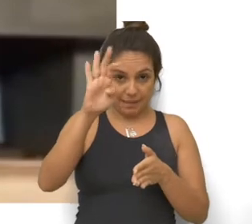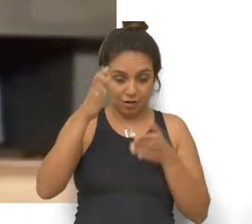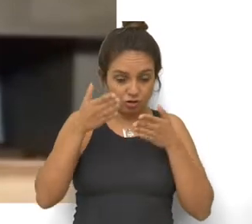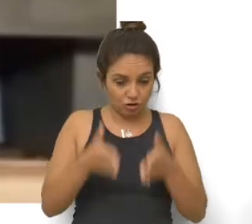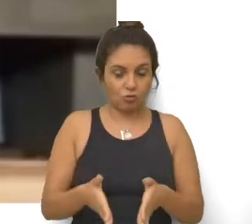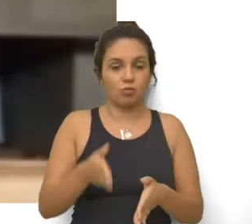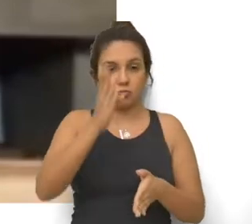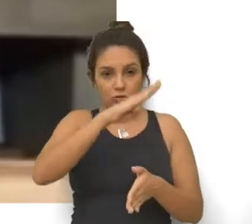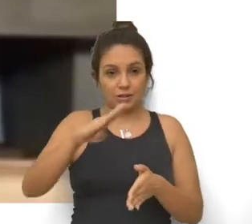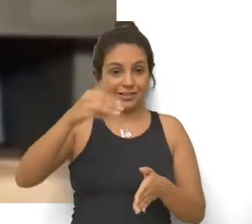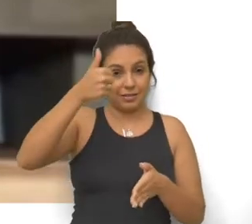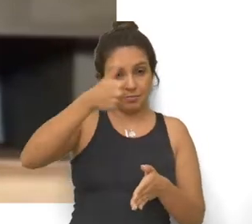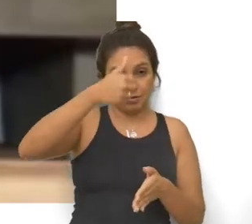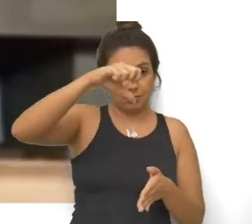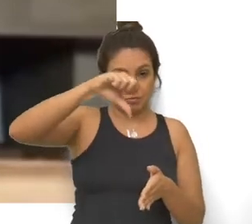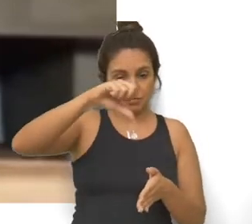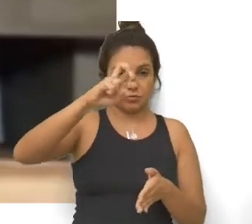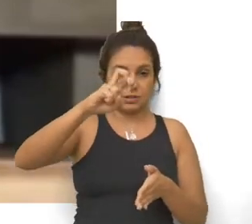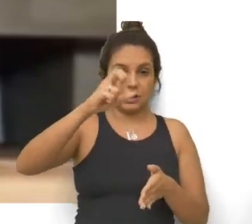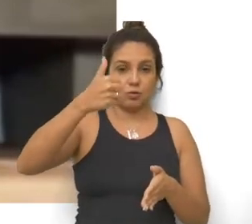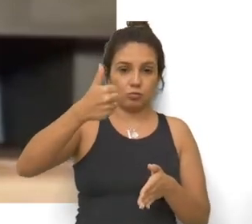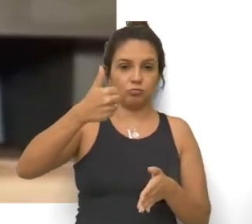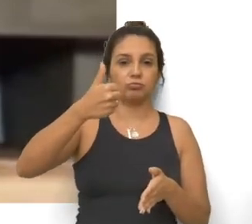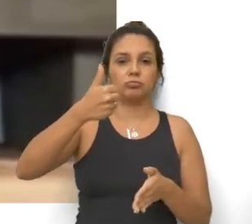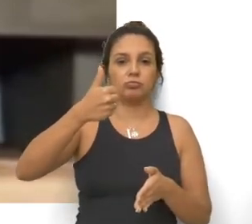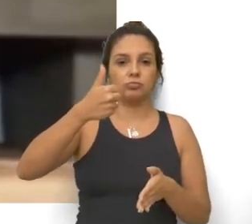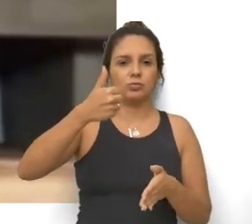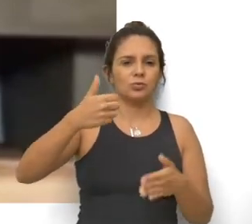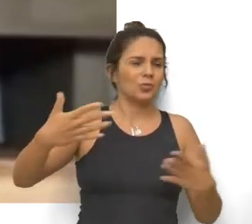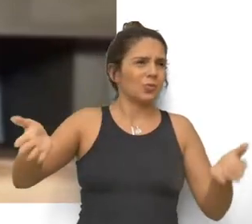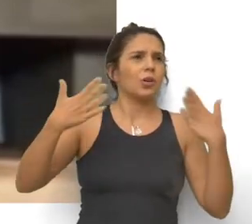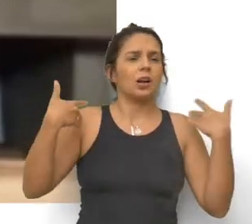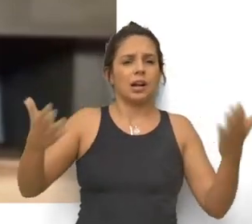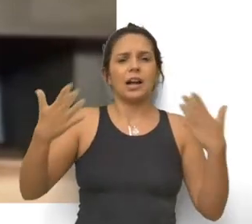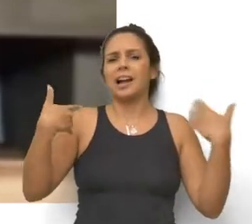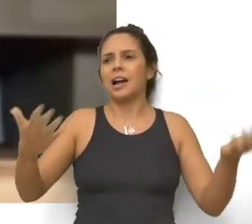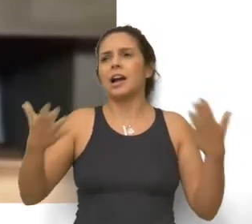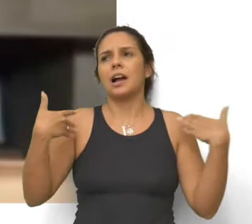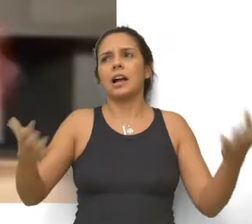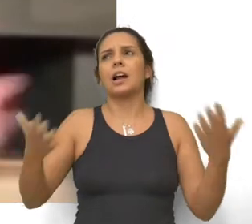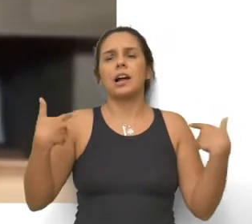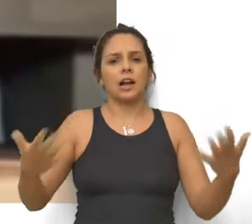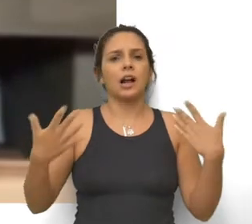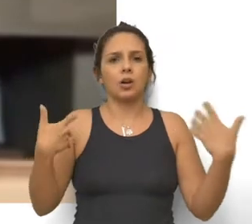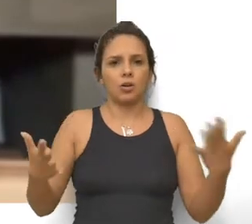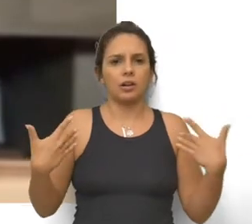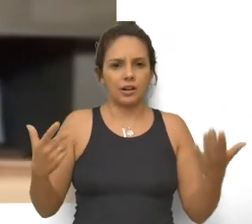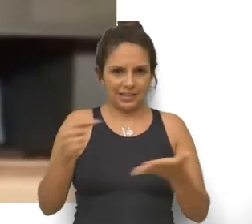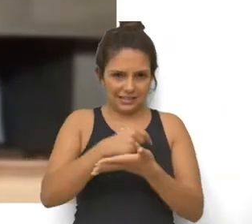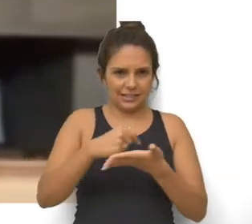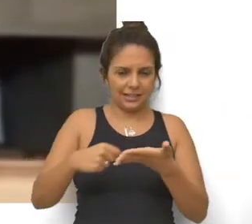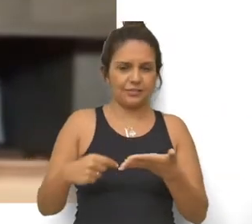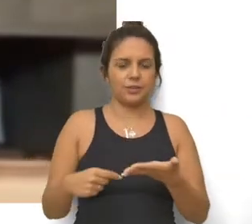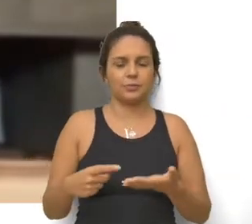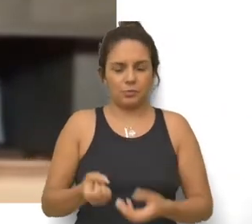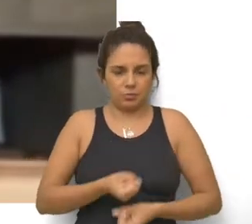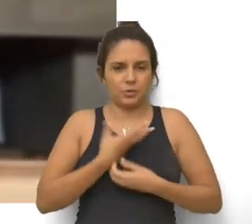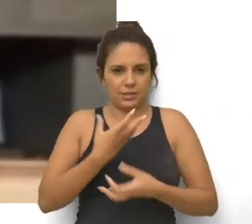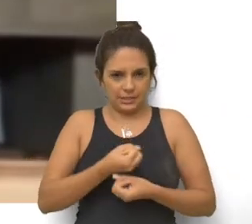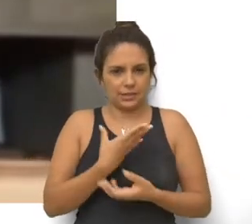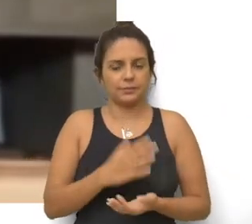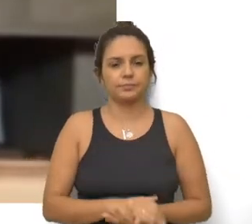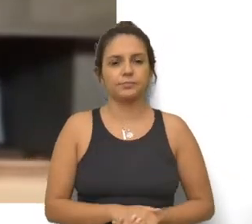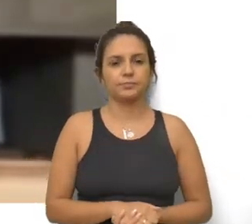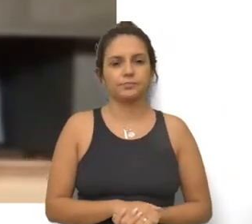Santos em 1951, um calorão, uma coisa devastadora. Ela escreve um poema lindo que chama Chegada